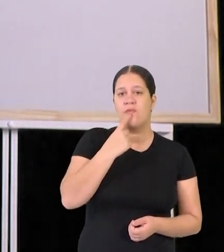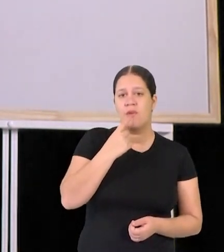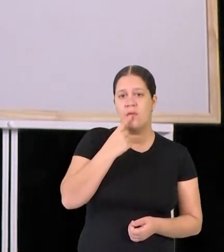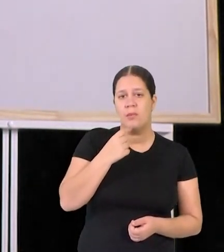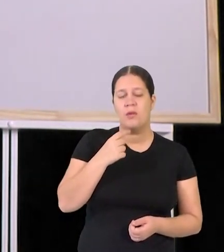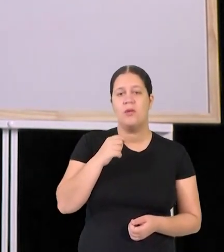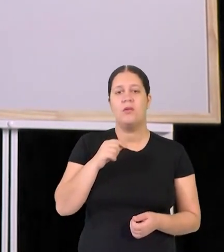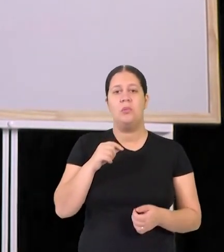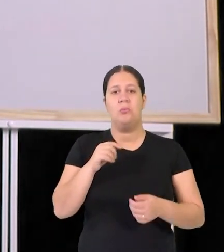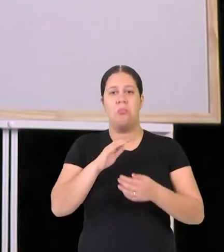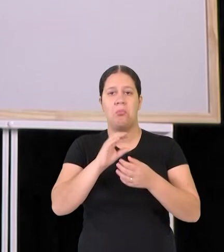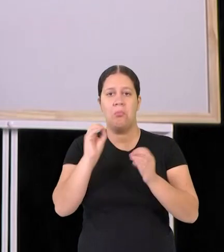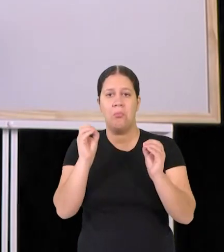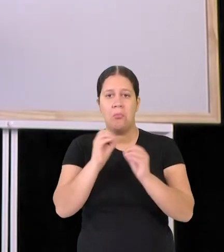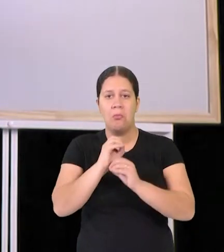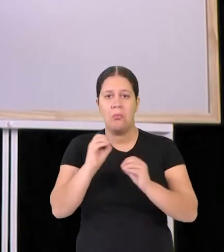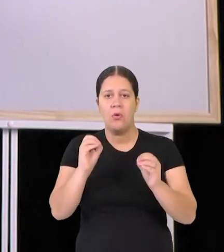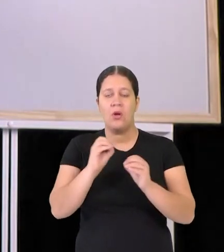saber são as condições o quê?